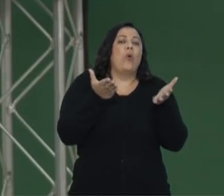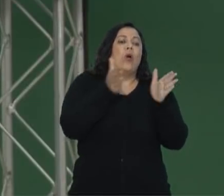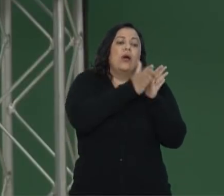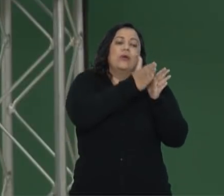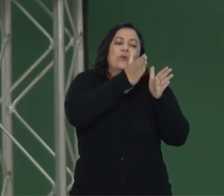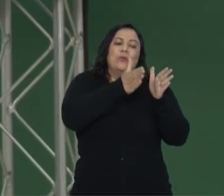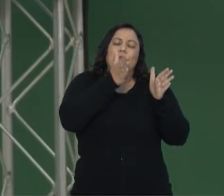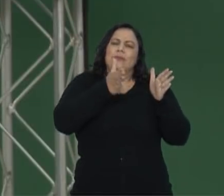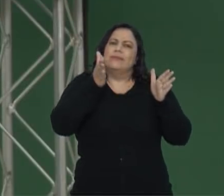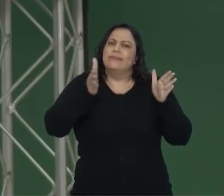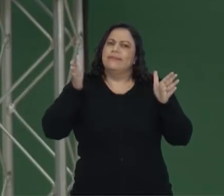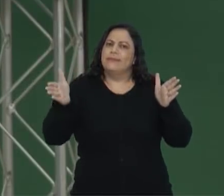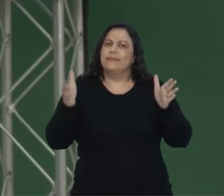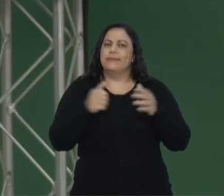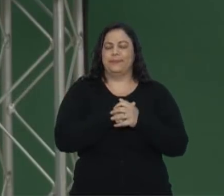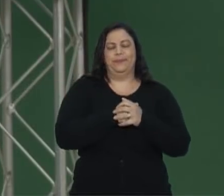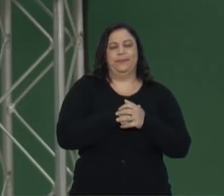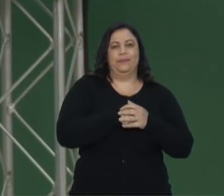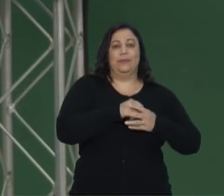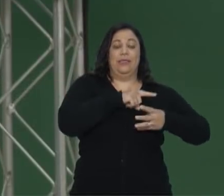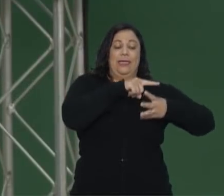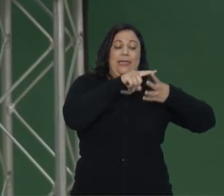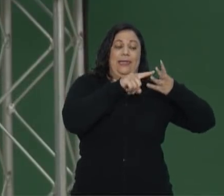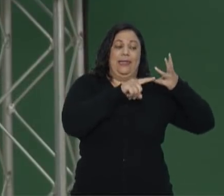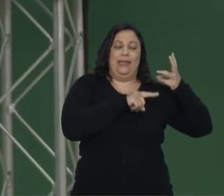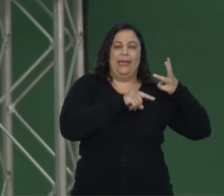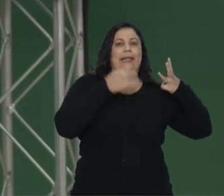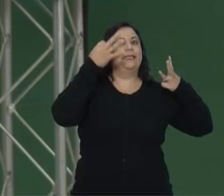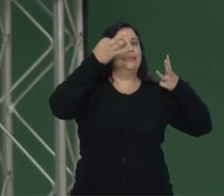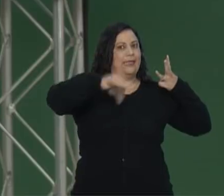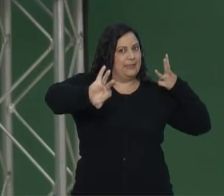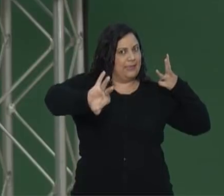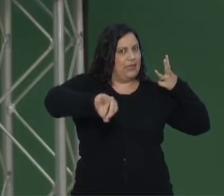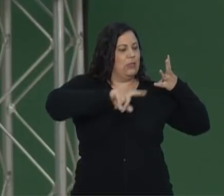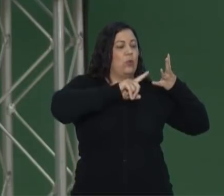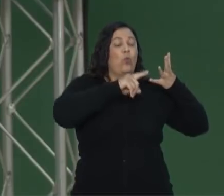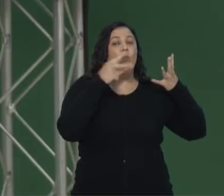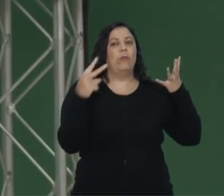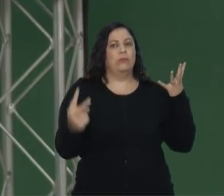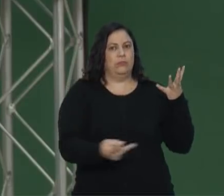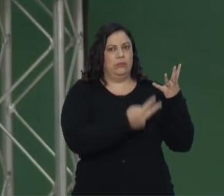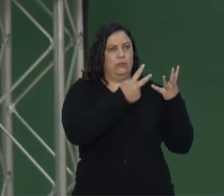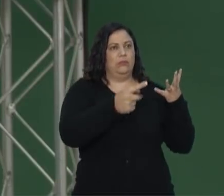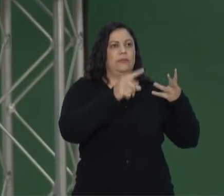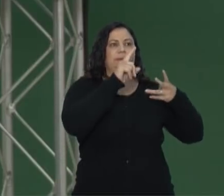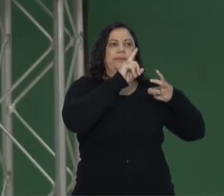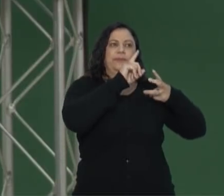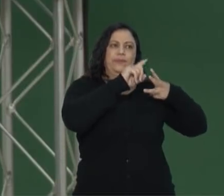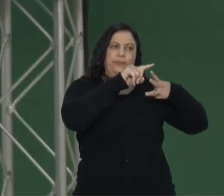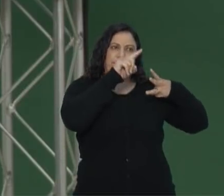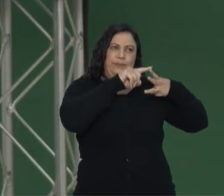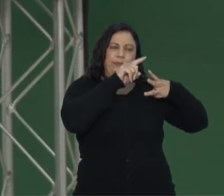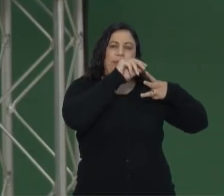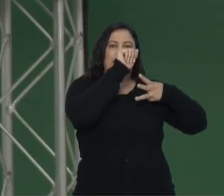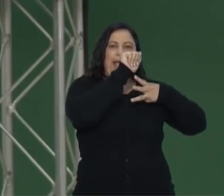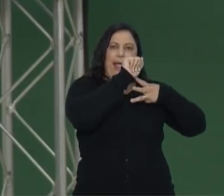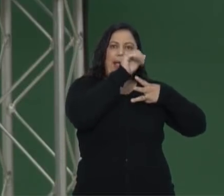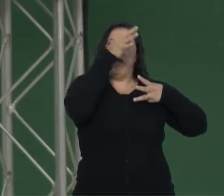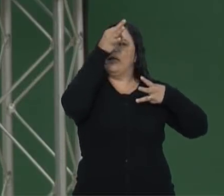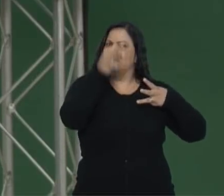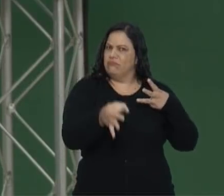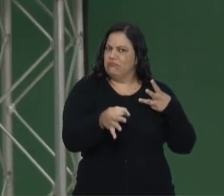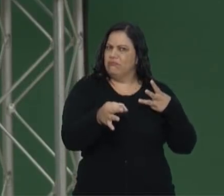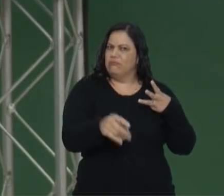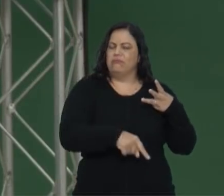informações, 3 estão certas. Fungos e bactérias, ou bactérias e fungos, realizam decomposição. Letra A,